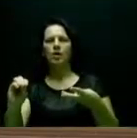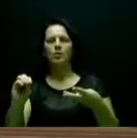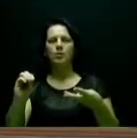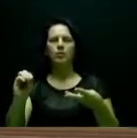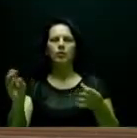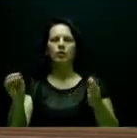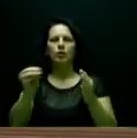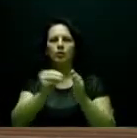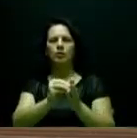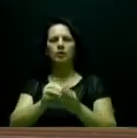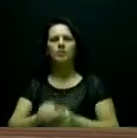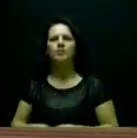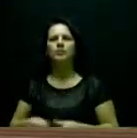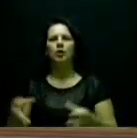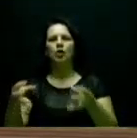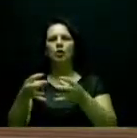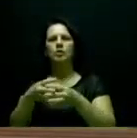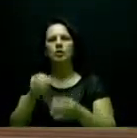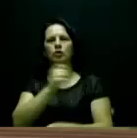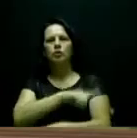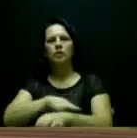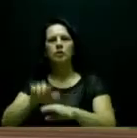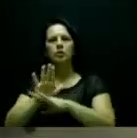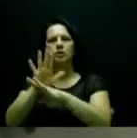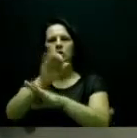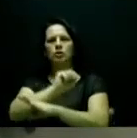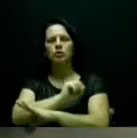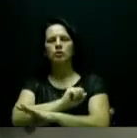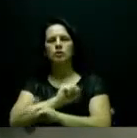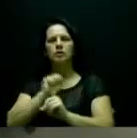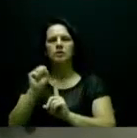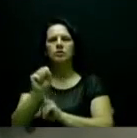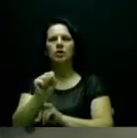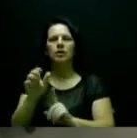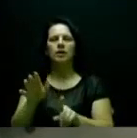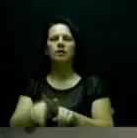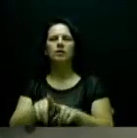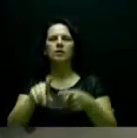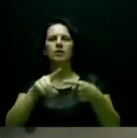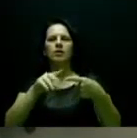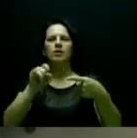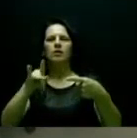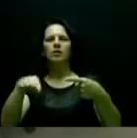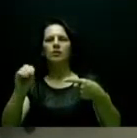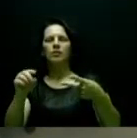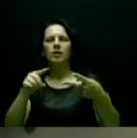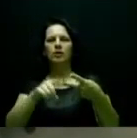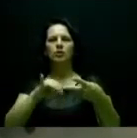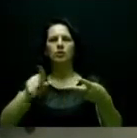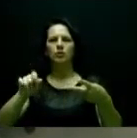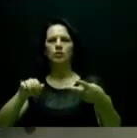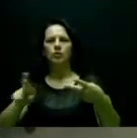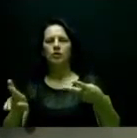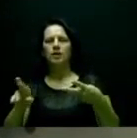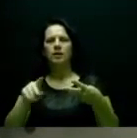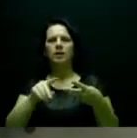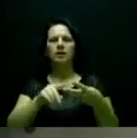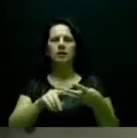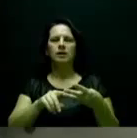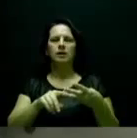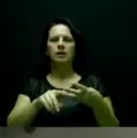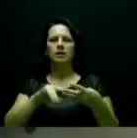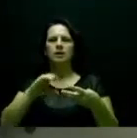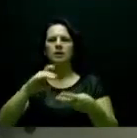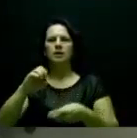Moreira, membro. Comissão de Educação, Cultura e Assistência Social. Severino Tarcísio da Silva, presidente. Jair Ferreira Lucas,